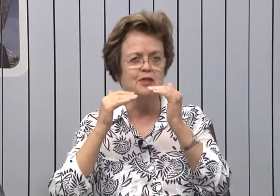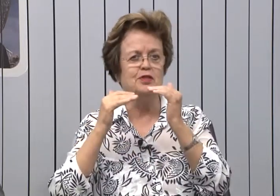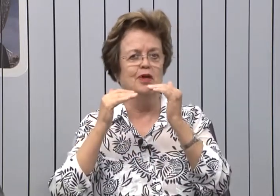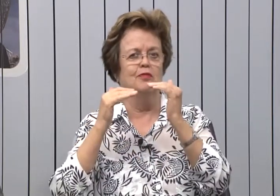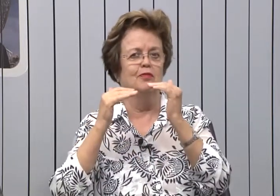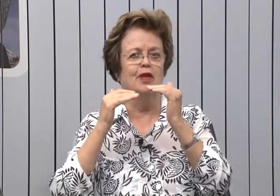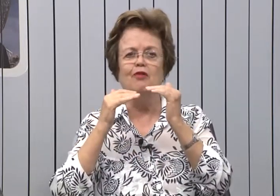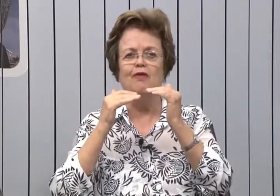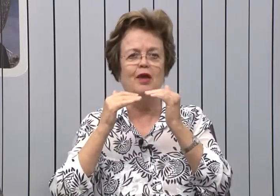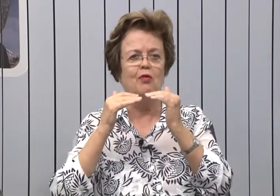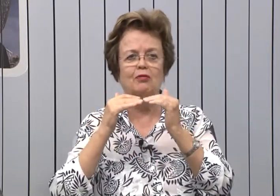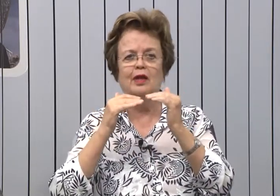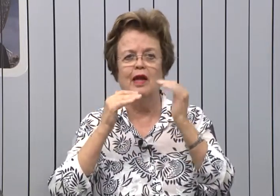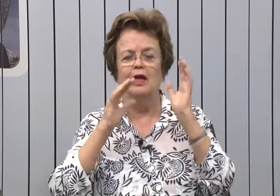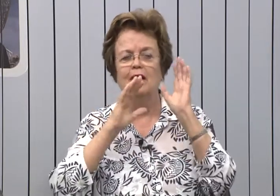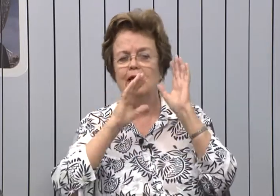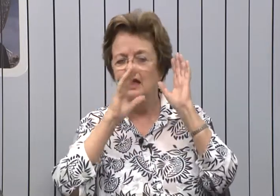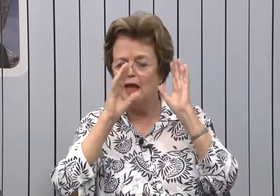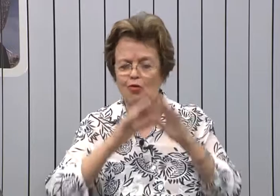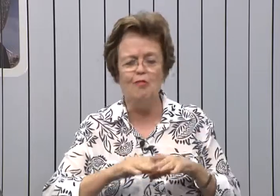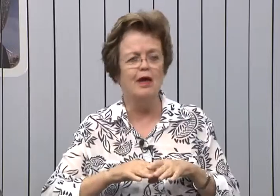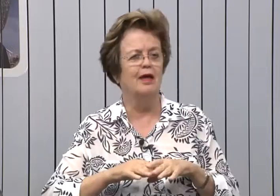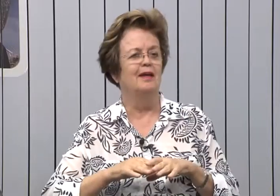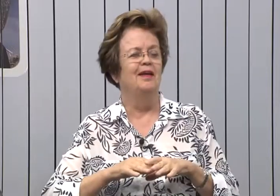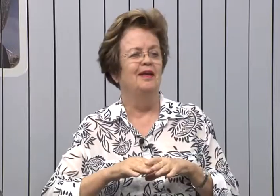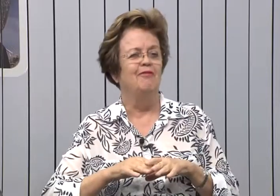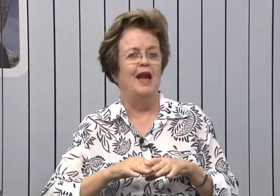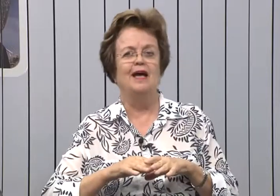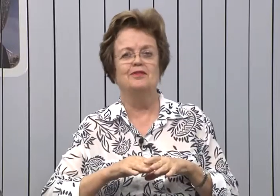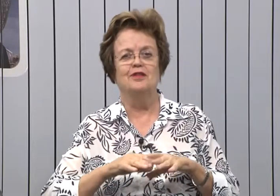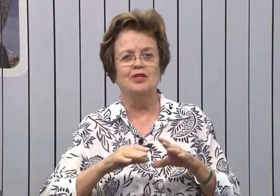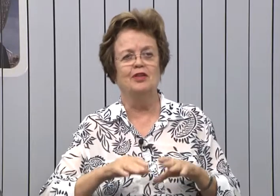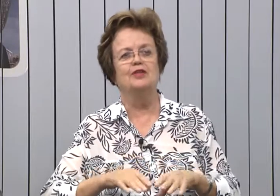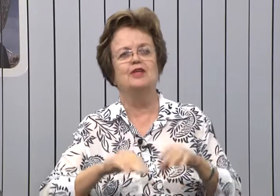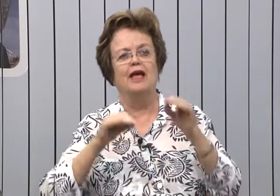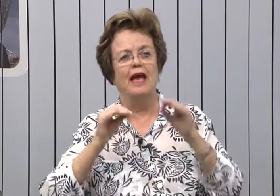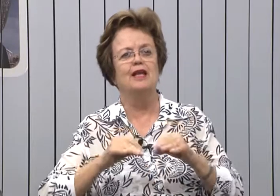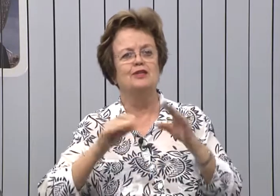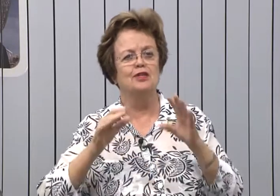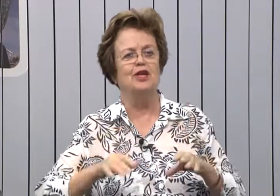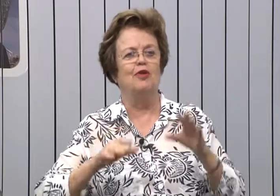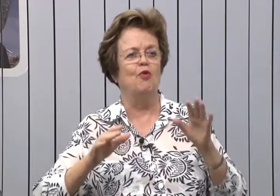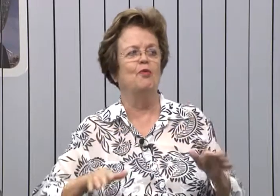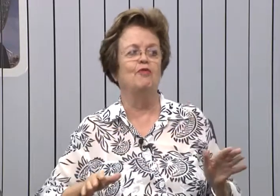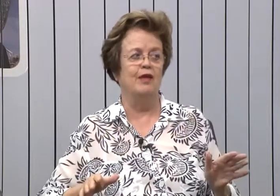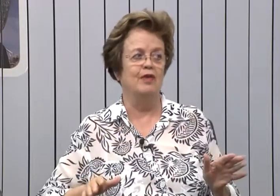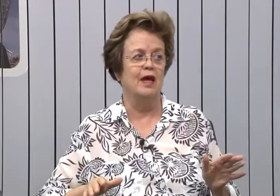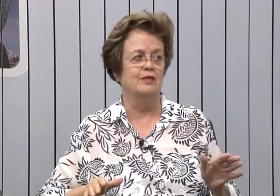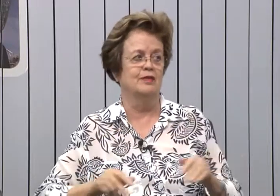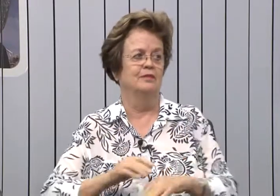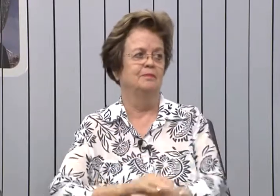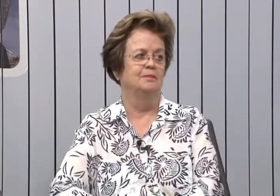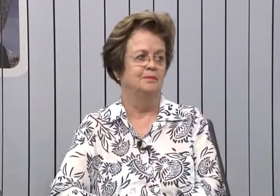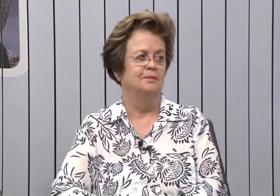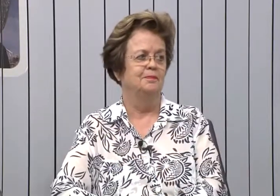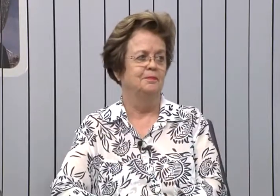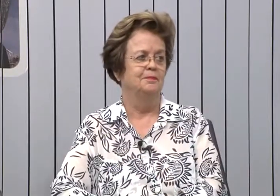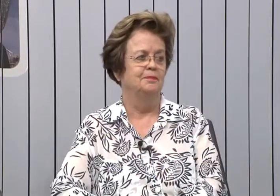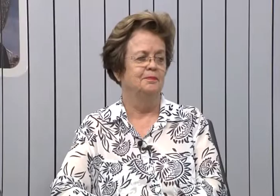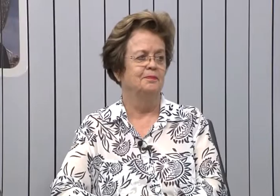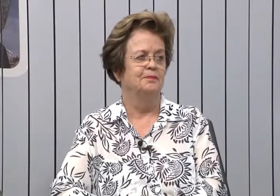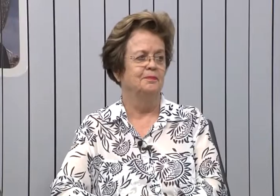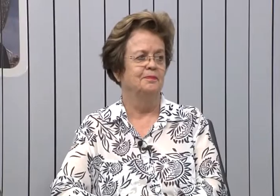presta atenção, que não vai encontrar nenhuma frase escrita assim, é necessário comprovar a eficácia.